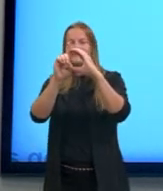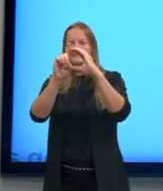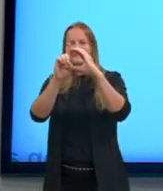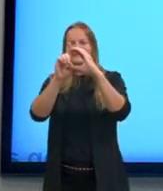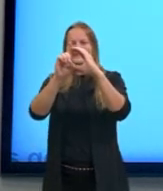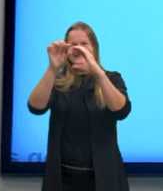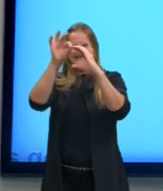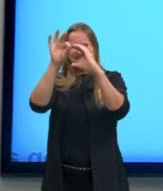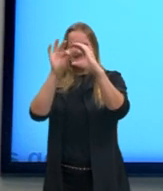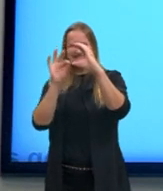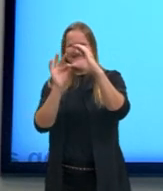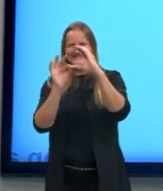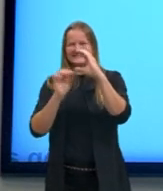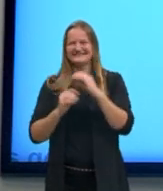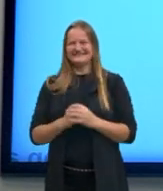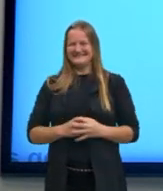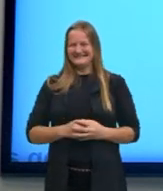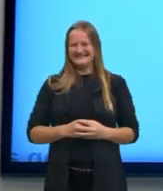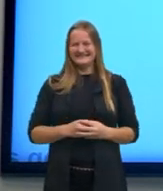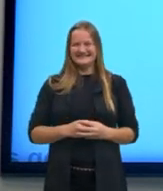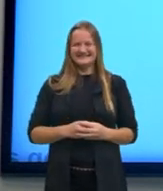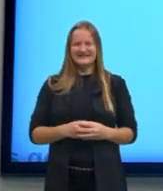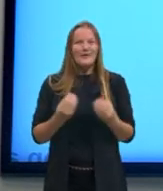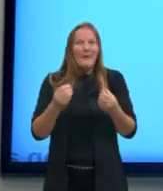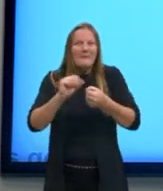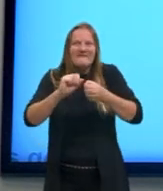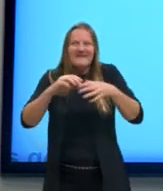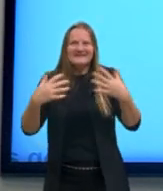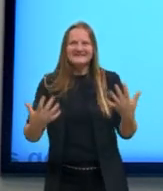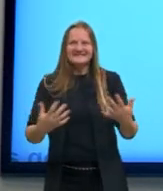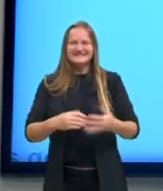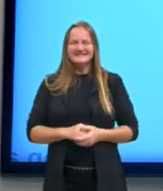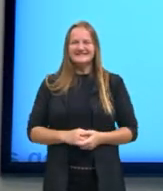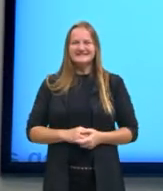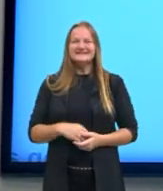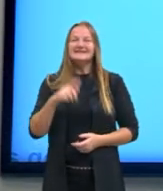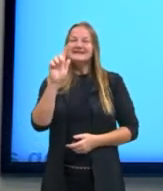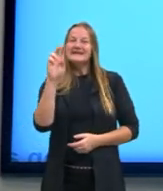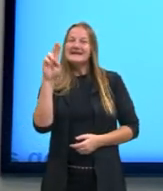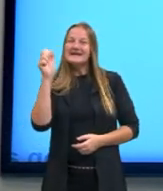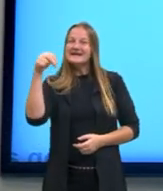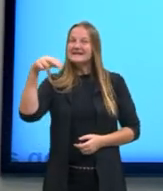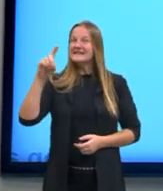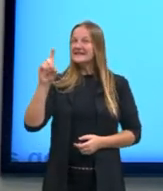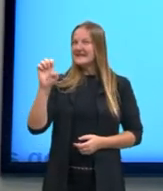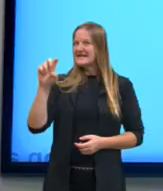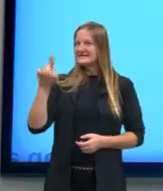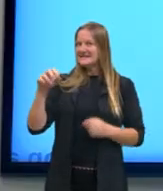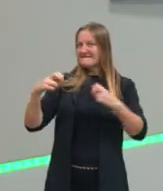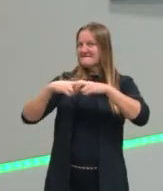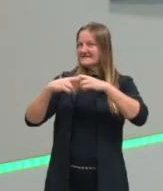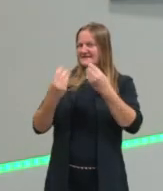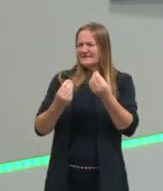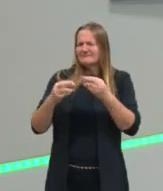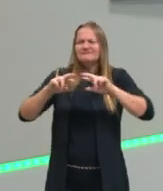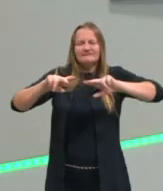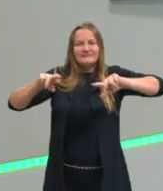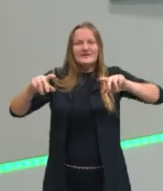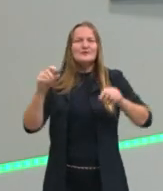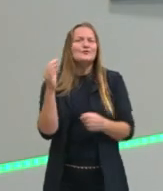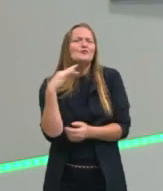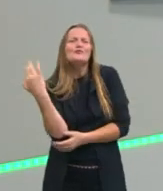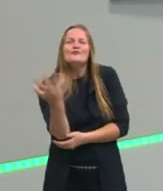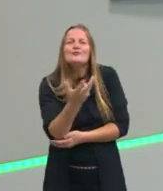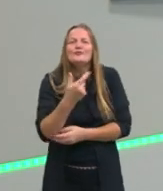Ah tá mas o que é isso que a gente tá fazendo né então grandeza física é o que a gente está